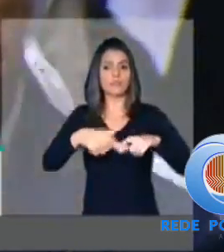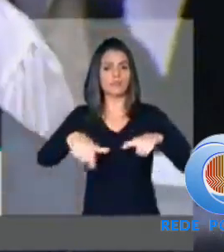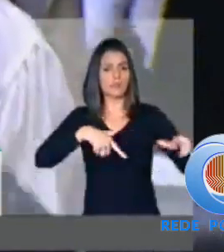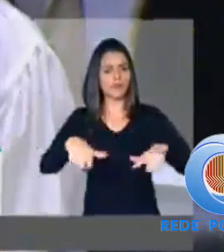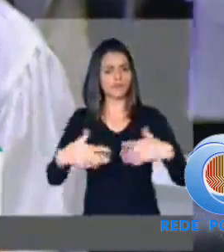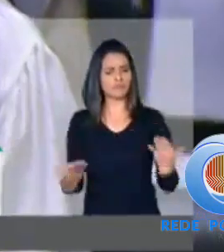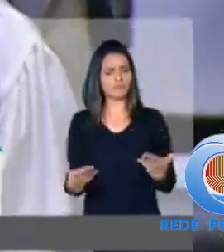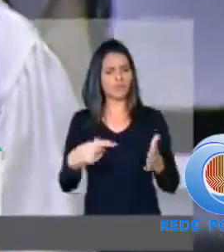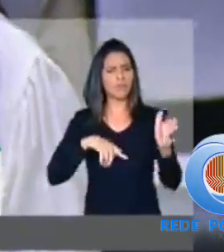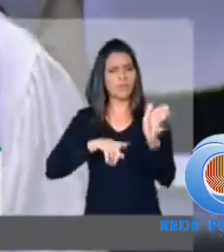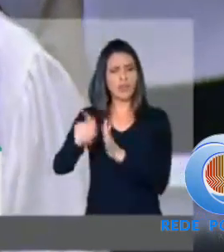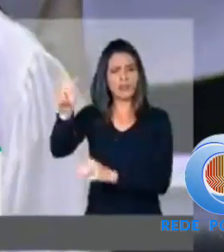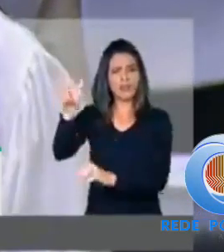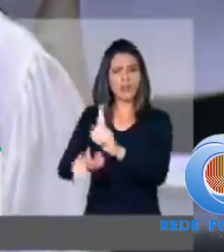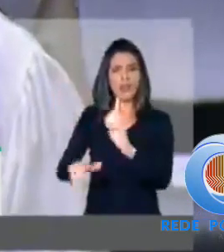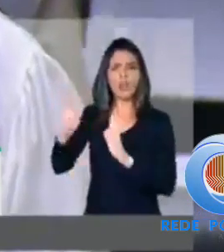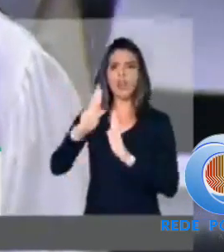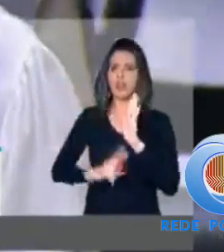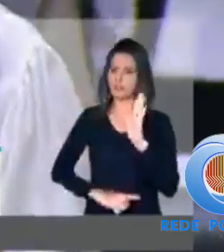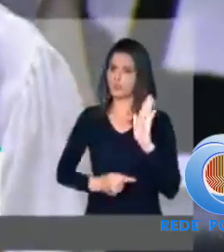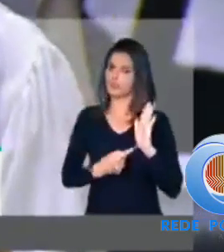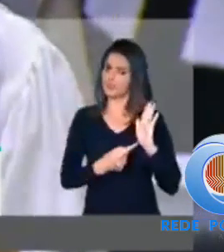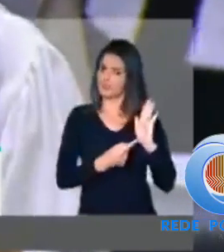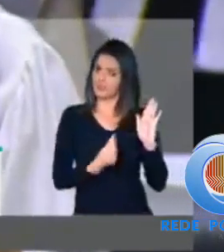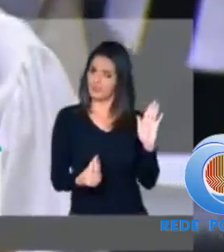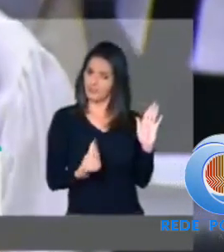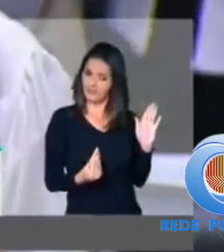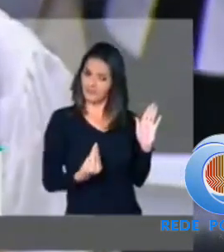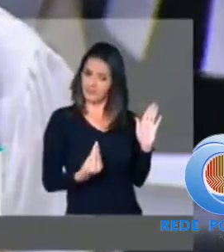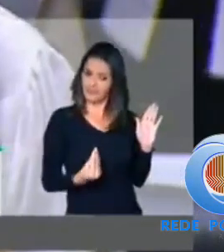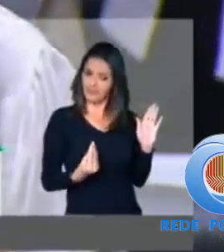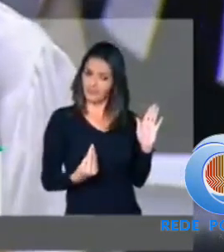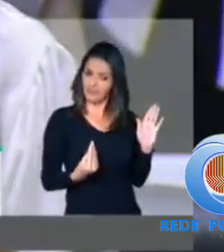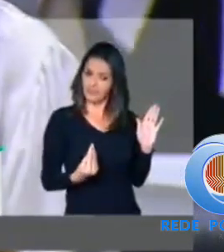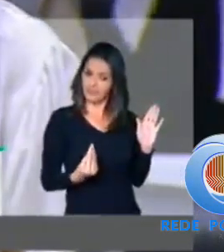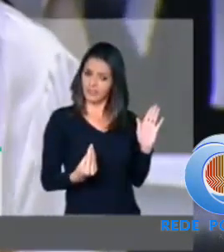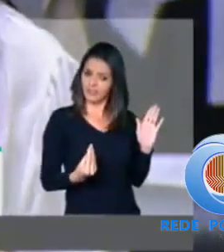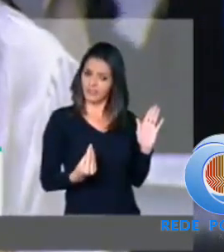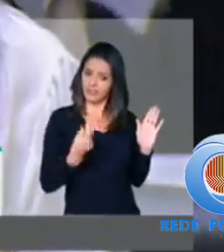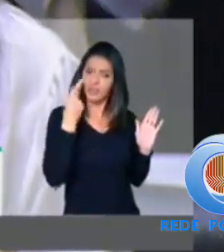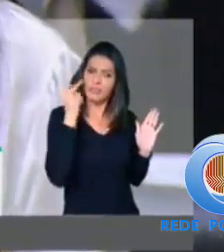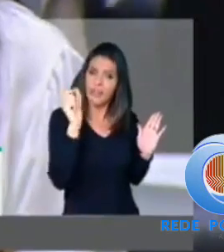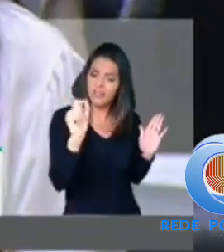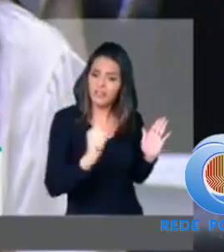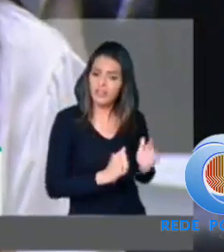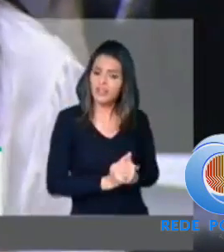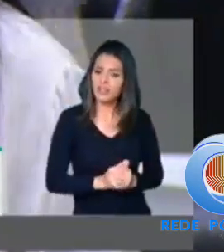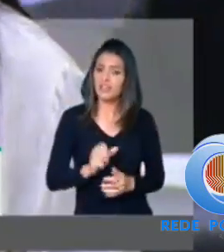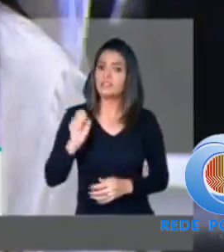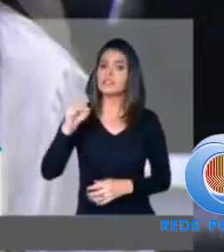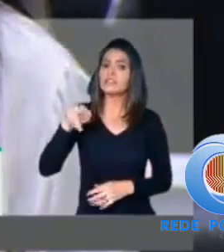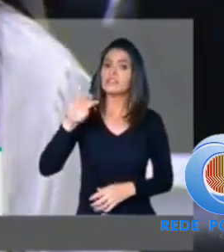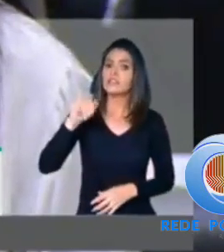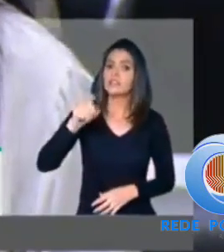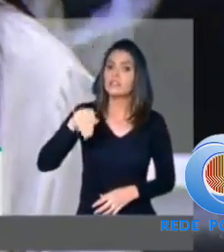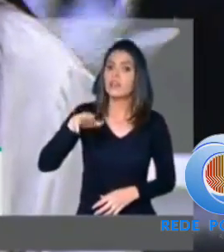trabalho. Eu pergunto ao relator, senhor presidente. Boate Kiss, Santa Maria, Rio Grande do